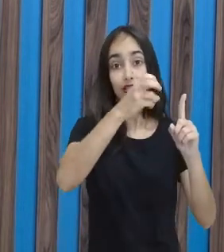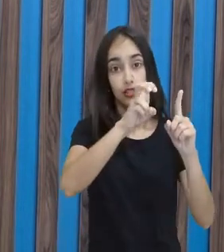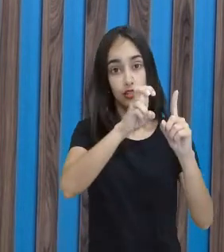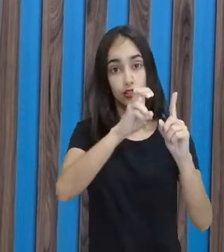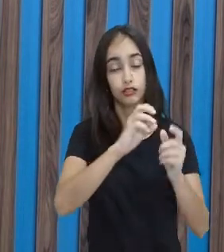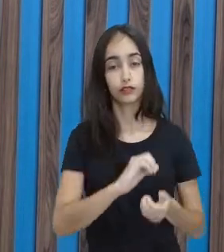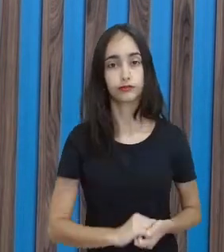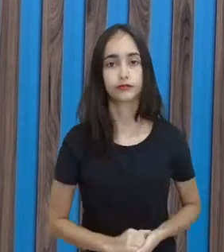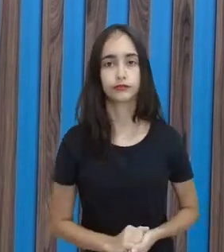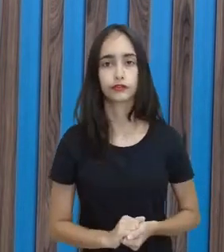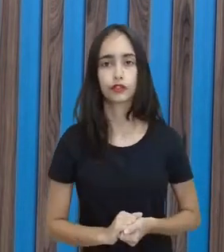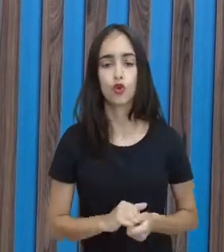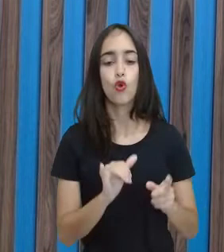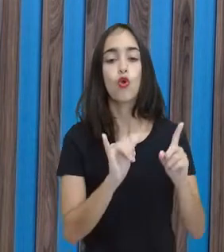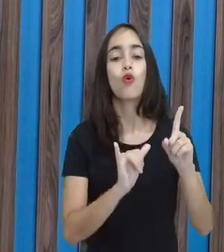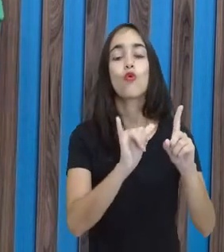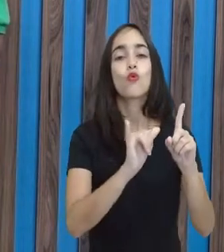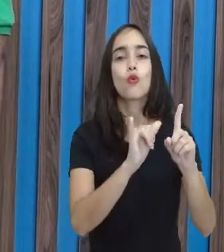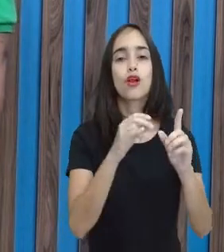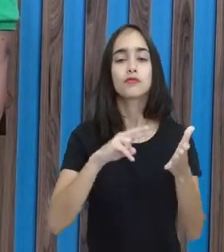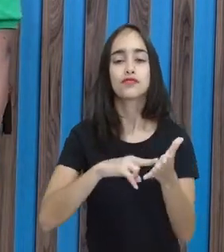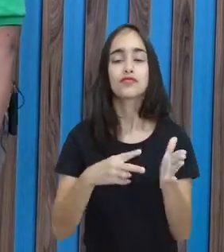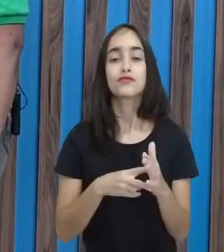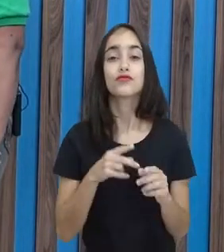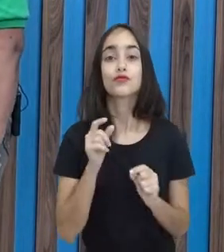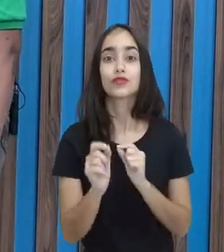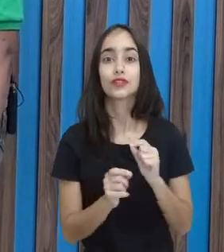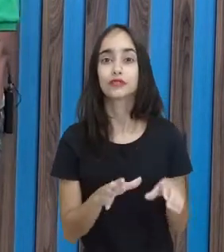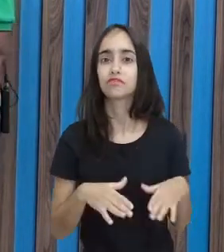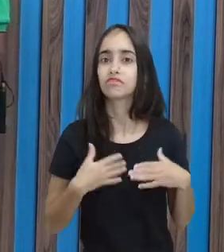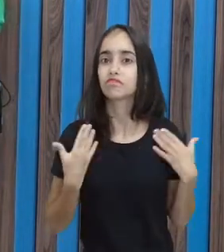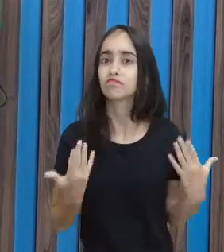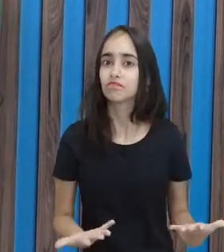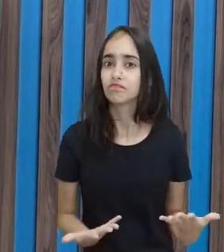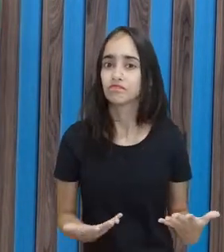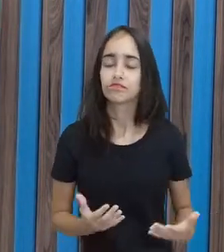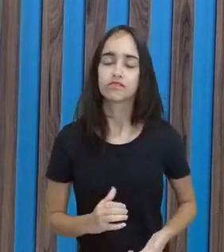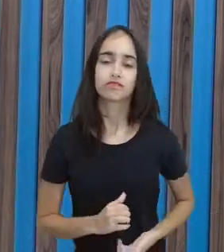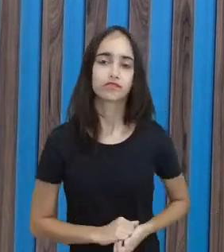15. Esse y nós vamos descobrir.